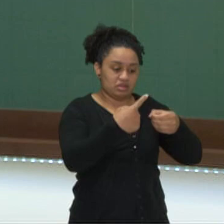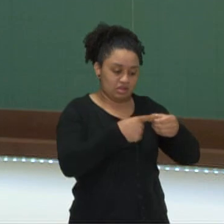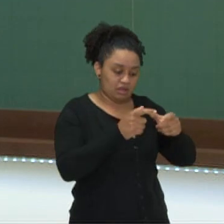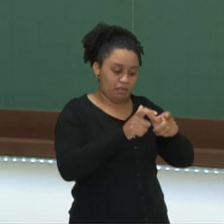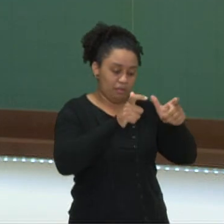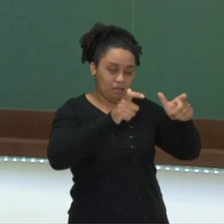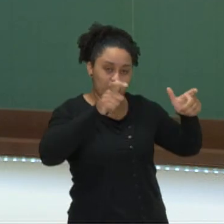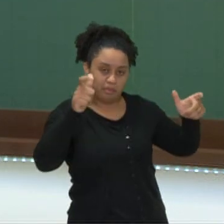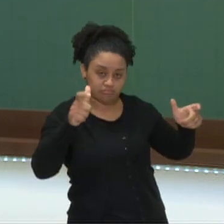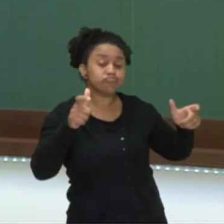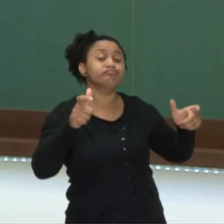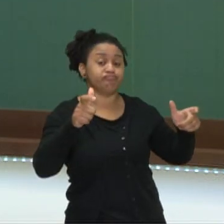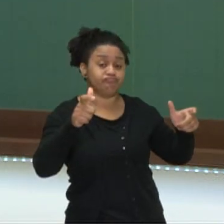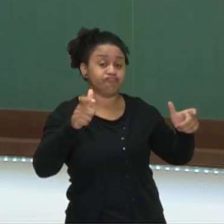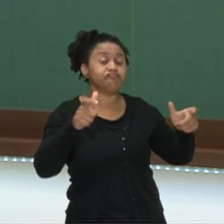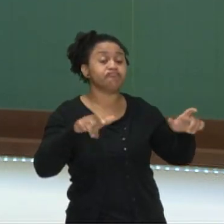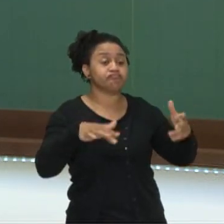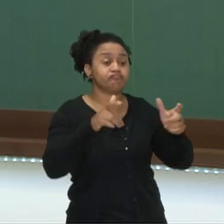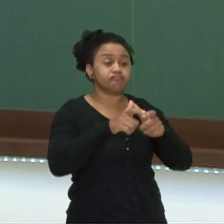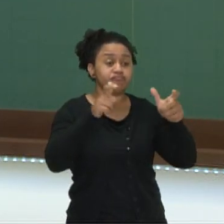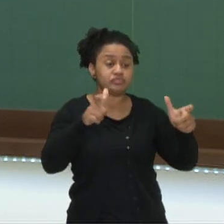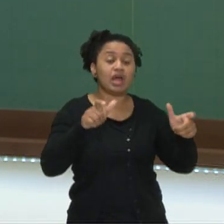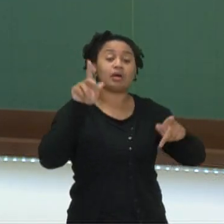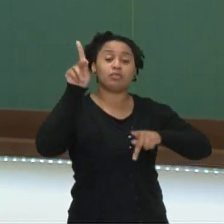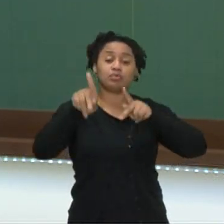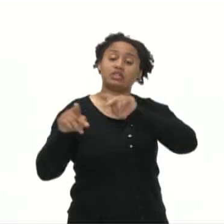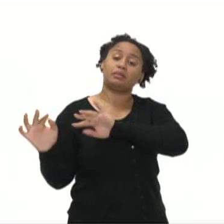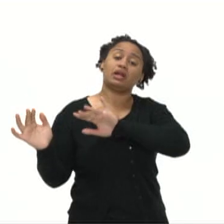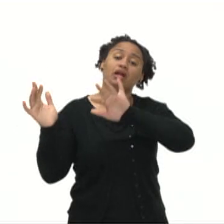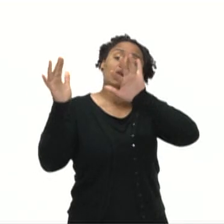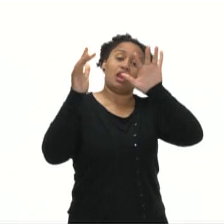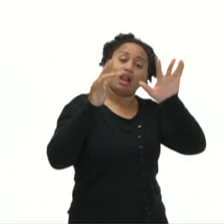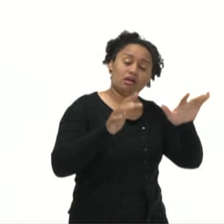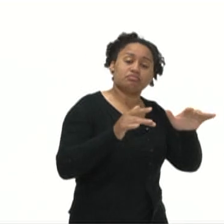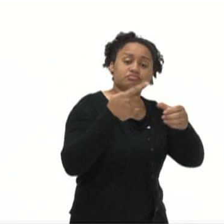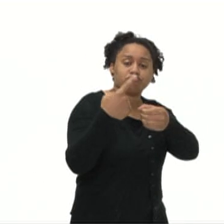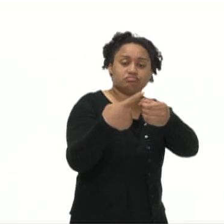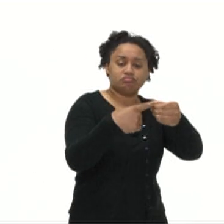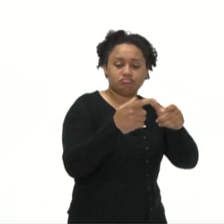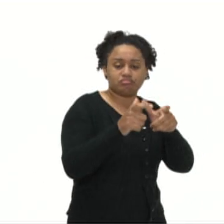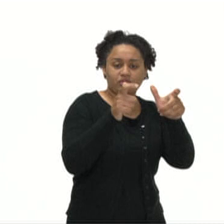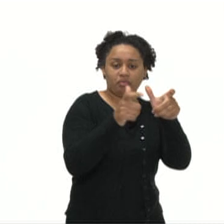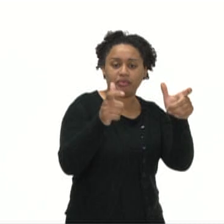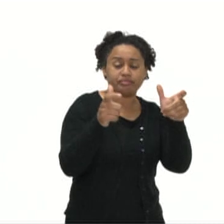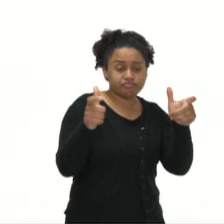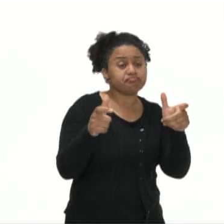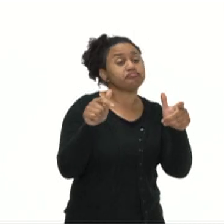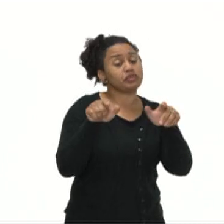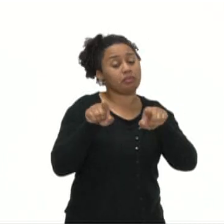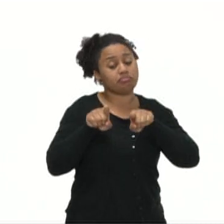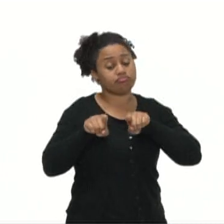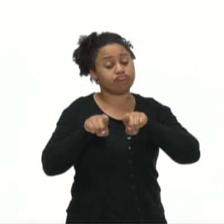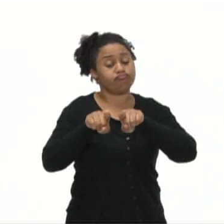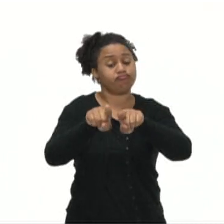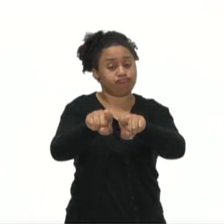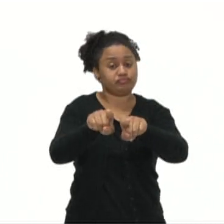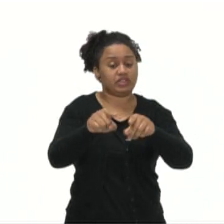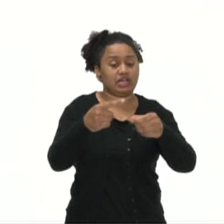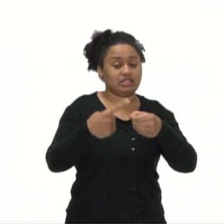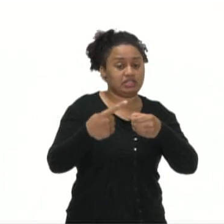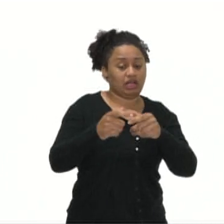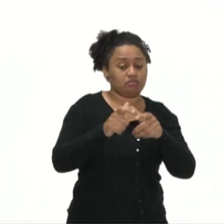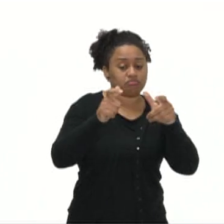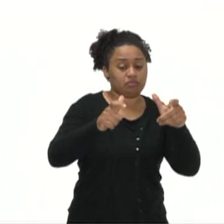e com a cidade crescendo, cresceu a população, né? É uma coisa também está paralela à outra. O crescimento das cidades